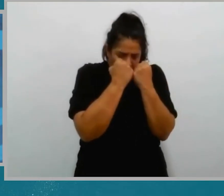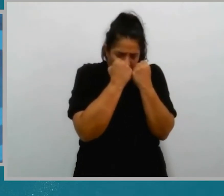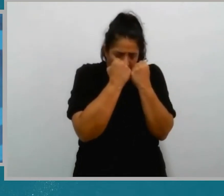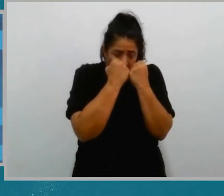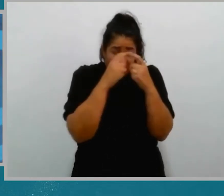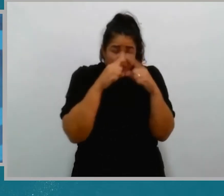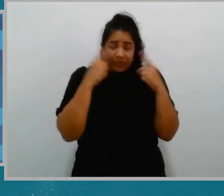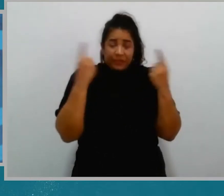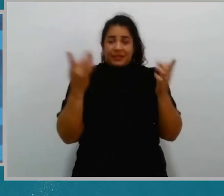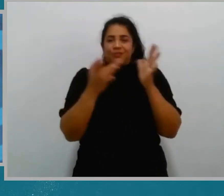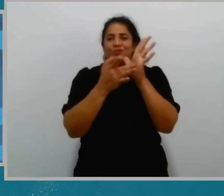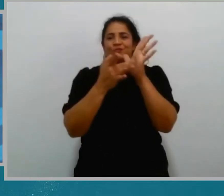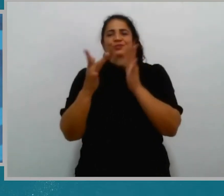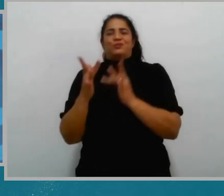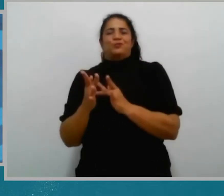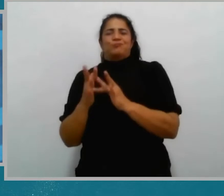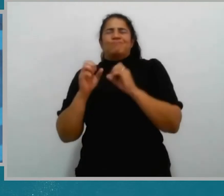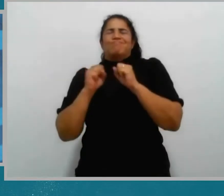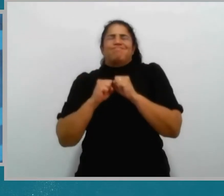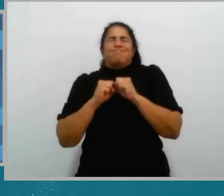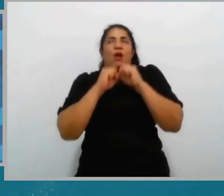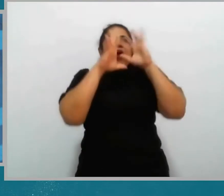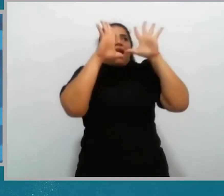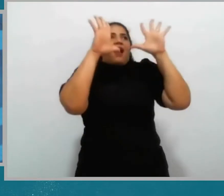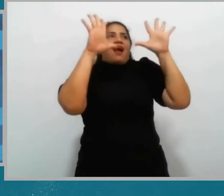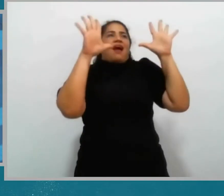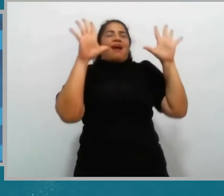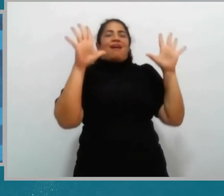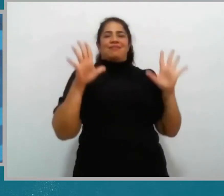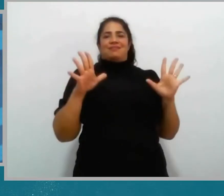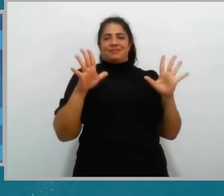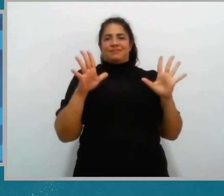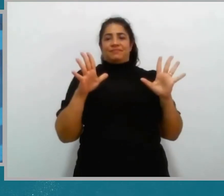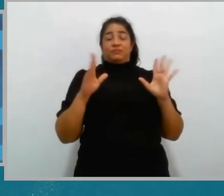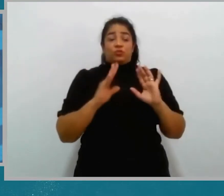Todos viviam na região e sombra da morte,